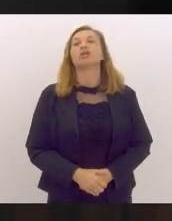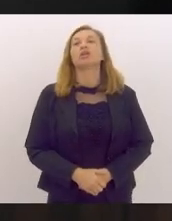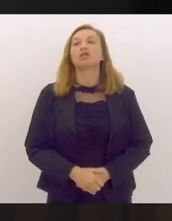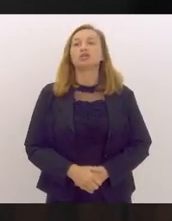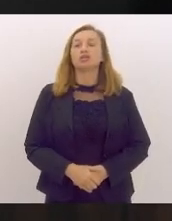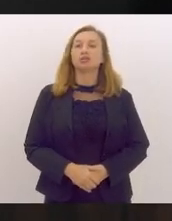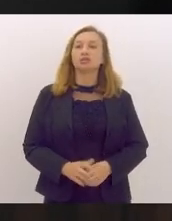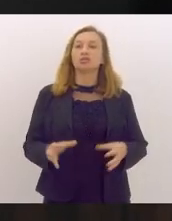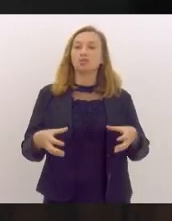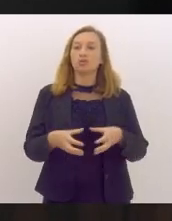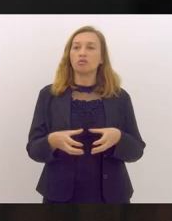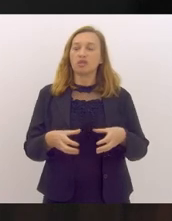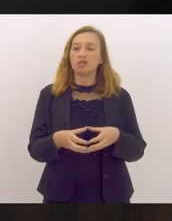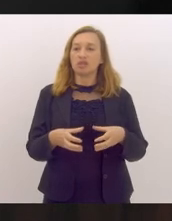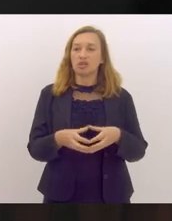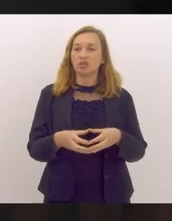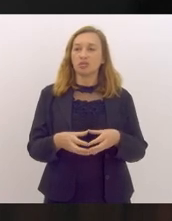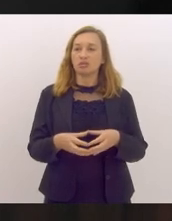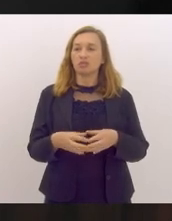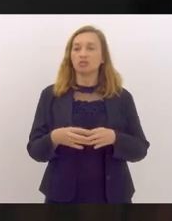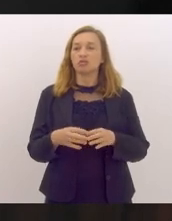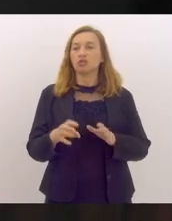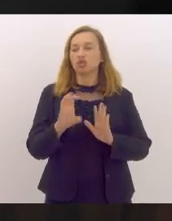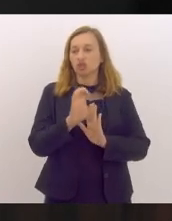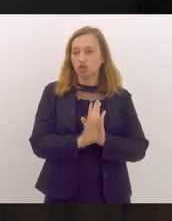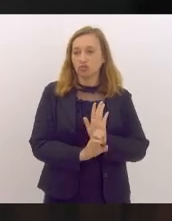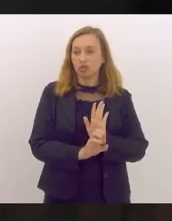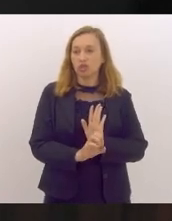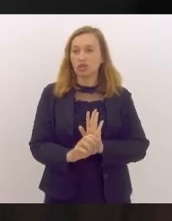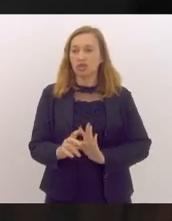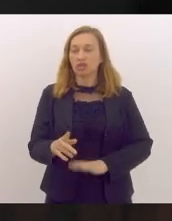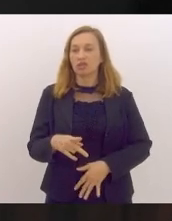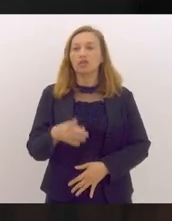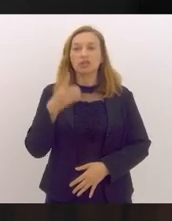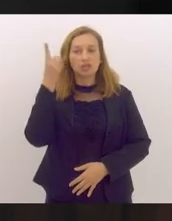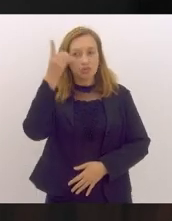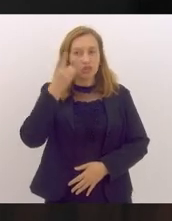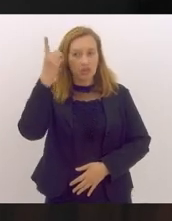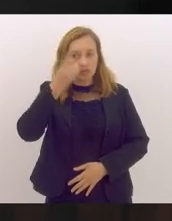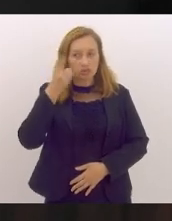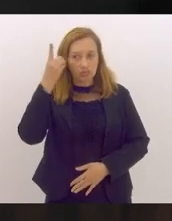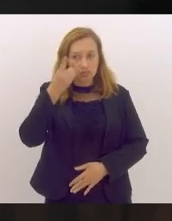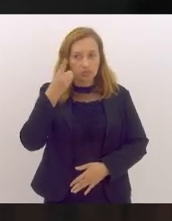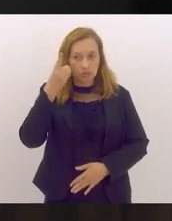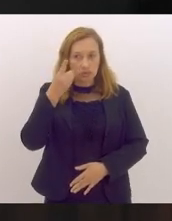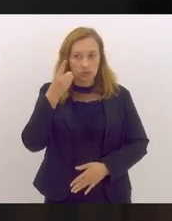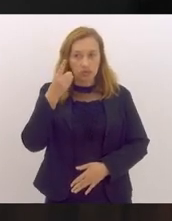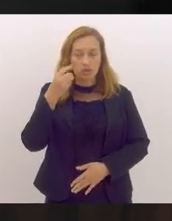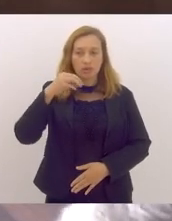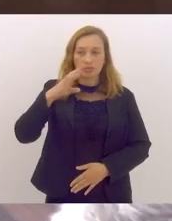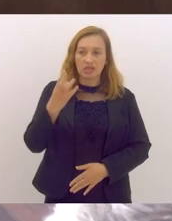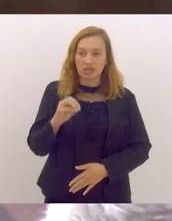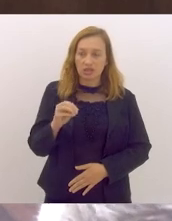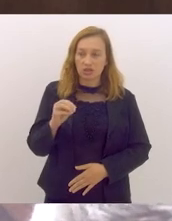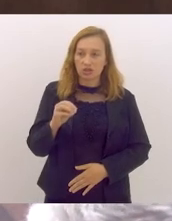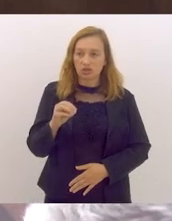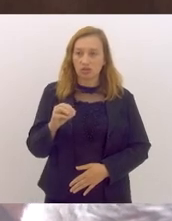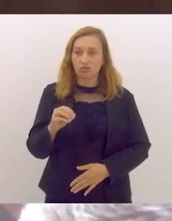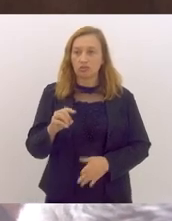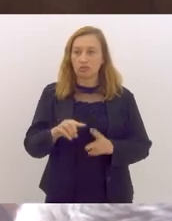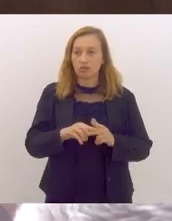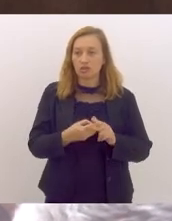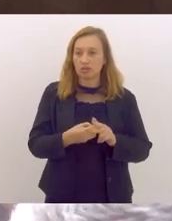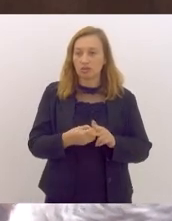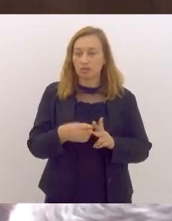emenda, da Comissão de Emendas Condicionais e Vetos, para emitir parecer o nobre deputado Marcelo Dino. Pela manutenção, senhor